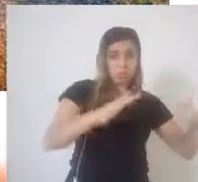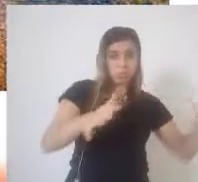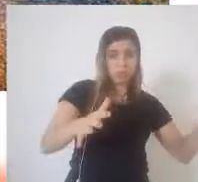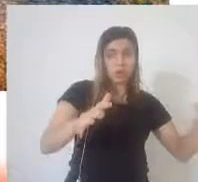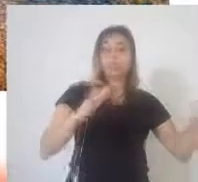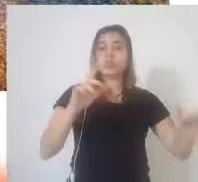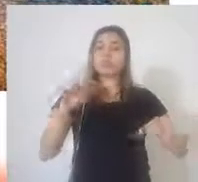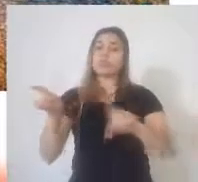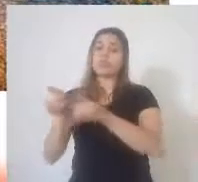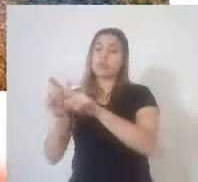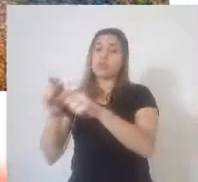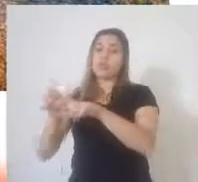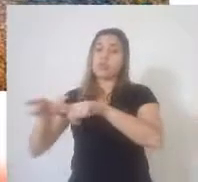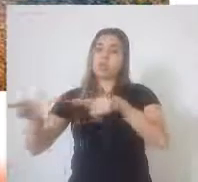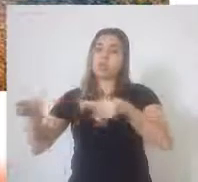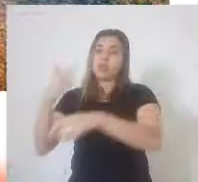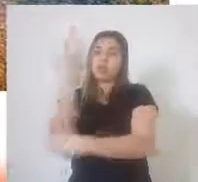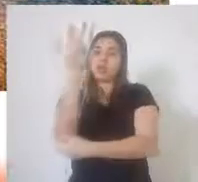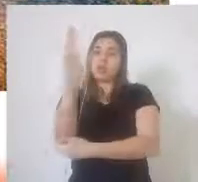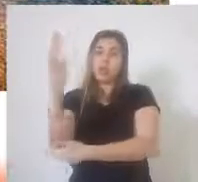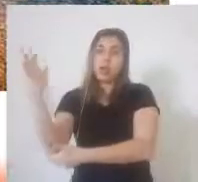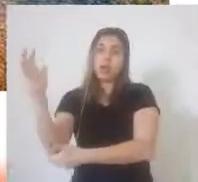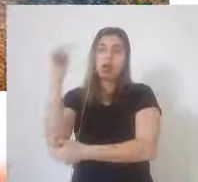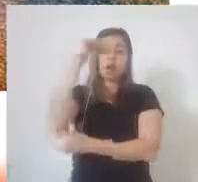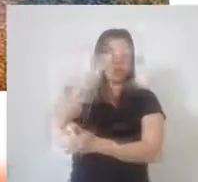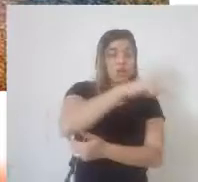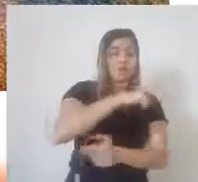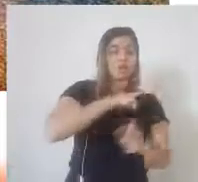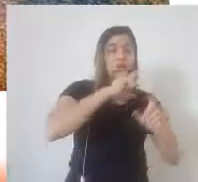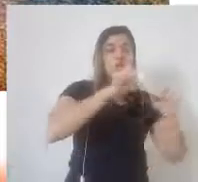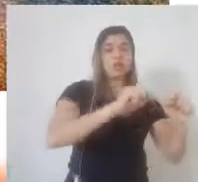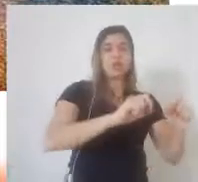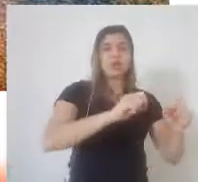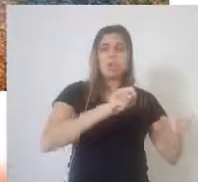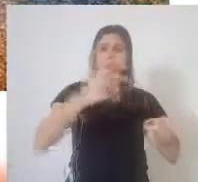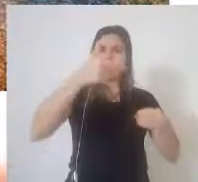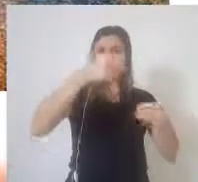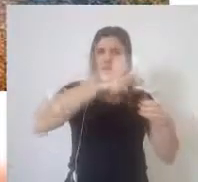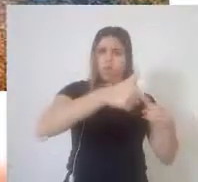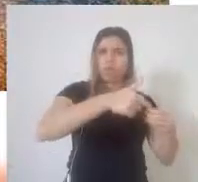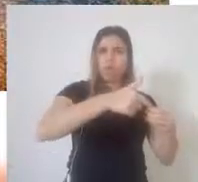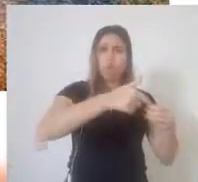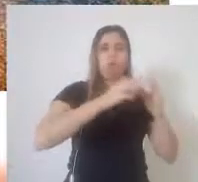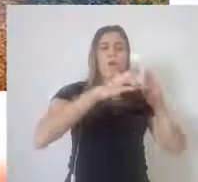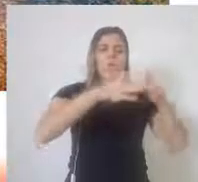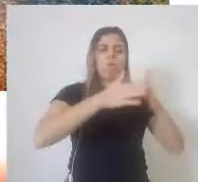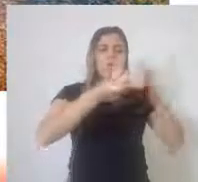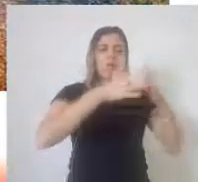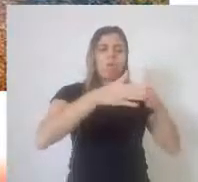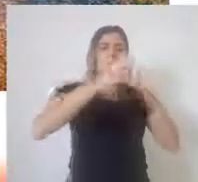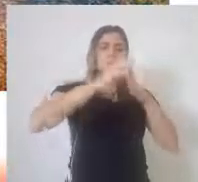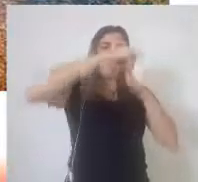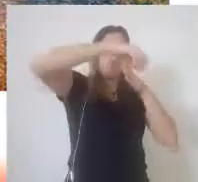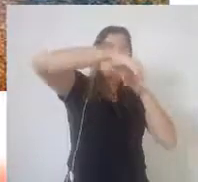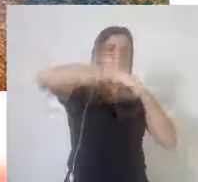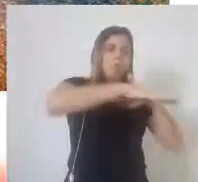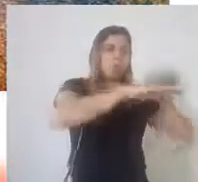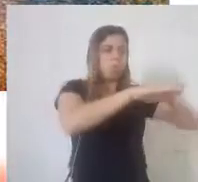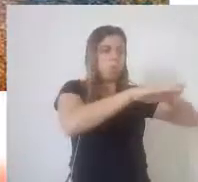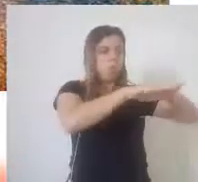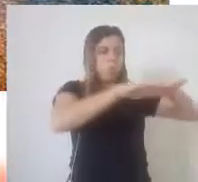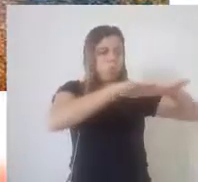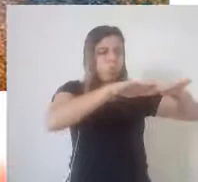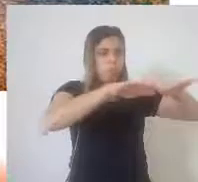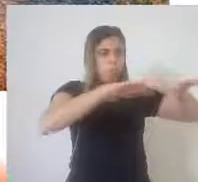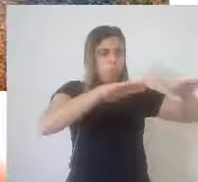no ambiente terrestre. Aqui no ambiente aquático a gente tem a visualização de um derramamento de petróleo. O que vai acontecer nesse